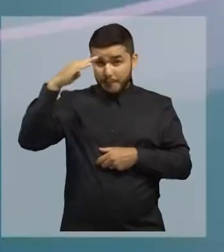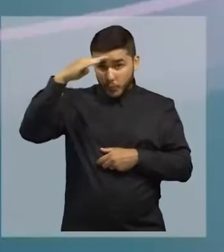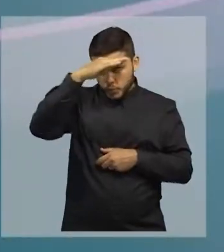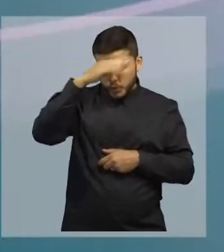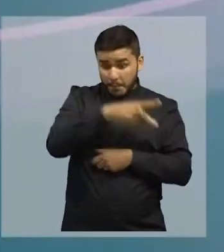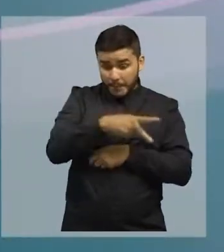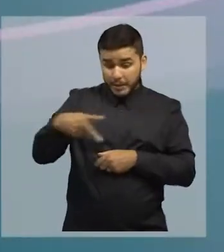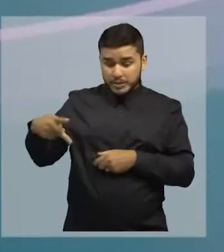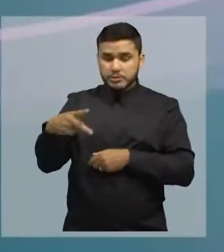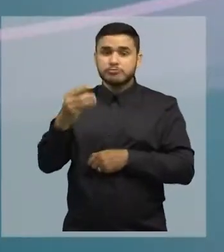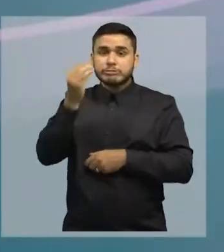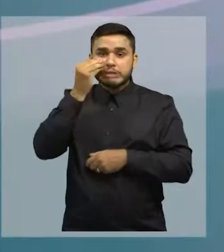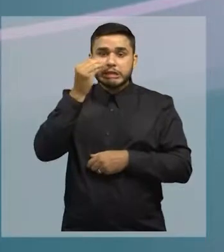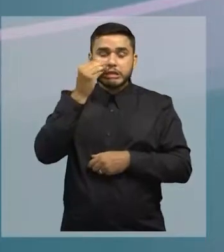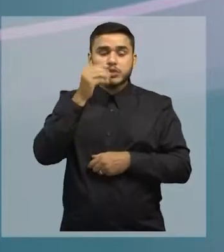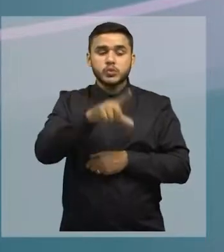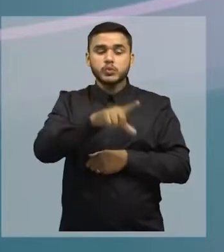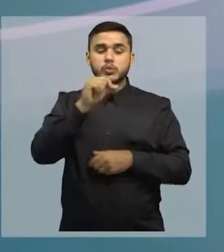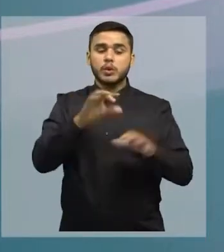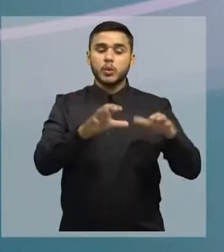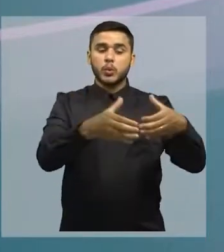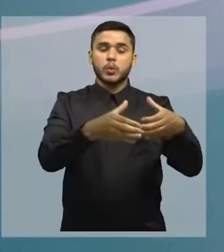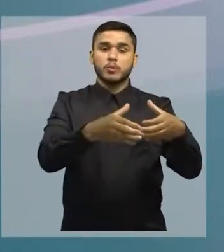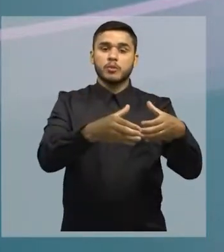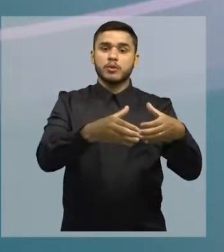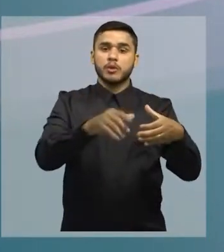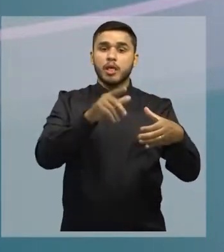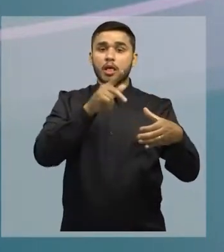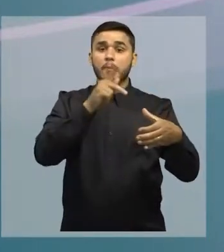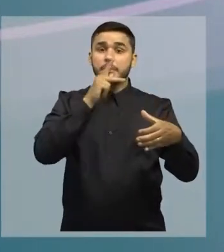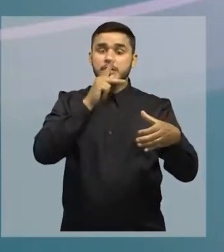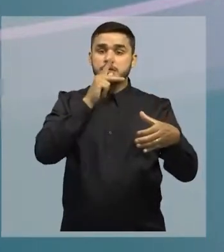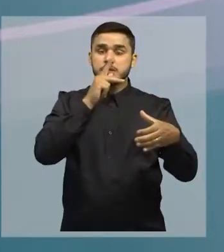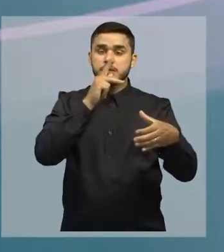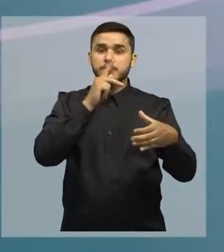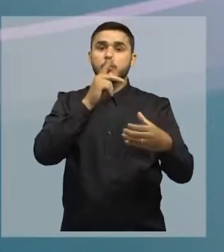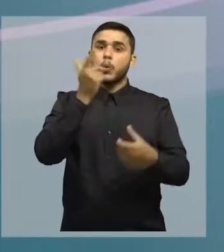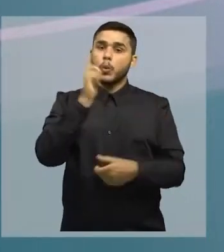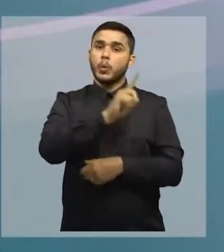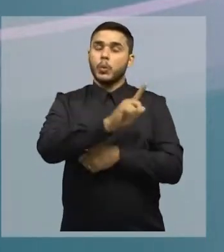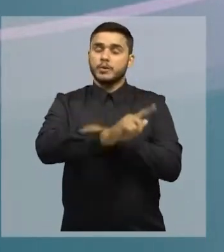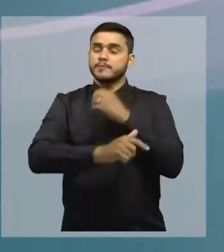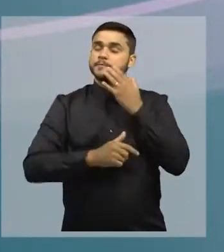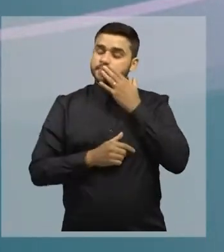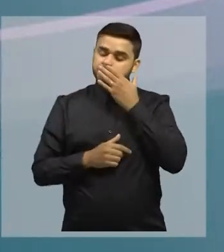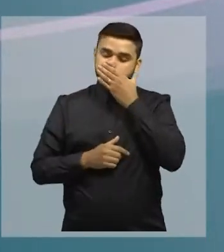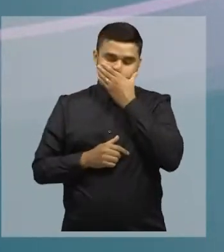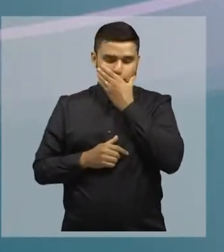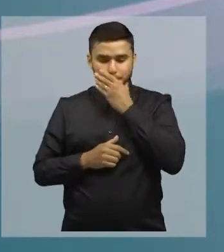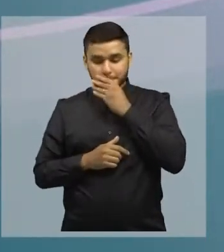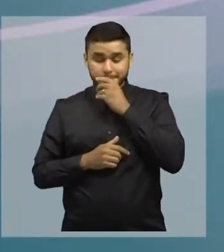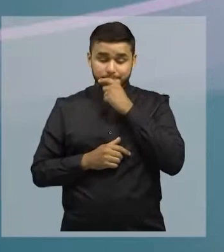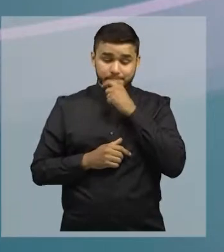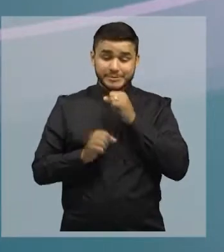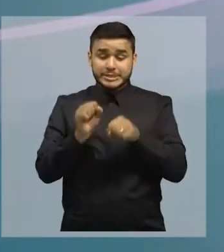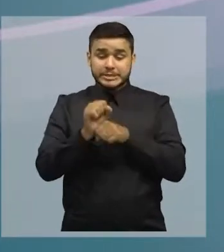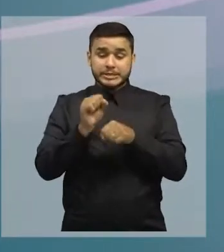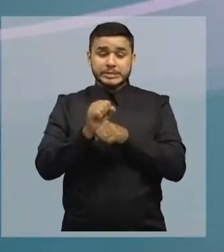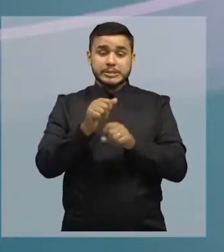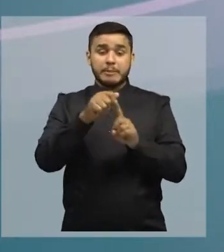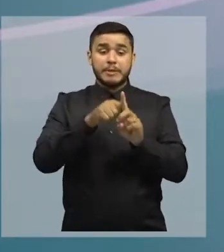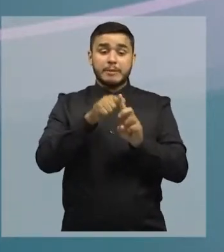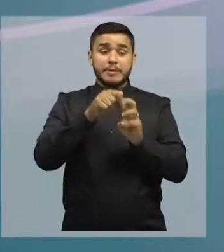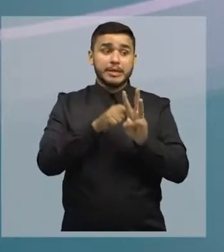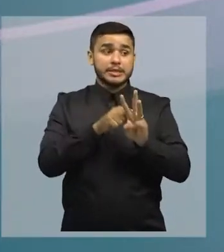Então, o teste é esse, um partido, ele vai fundar um partido do nada, tem agora 3 meses para fundar esse partido, ser aprovado